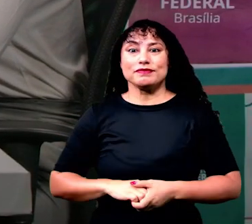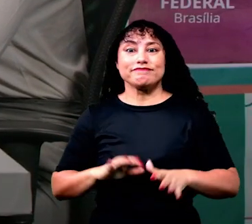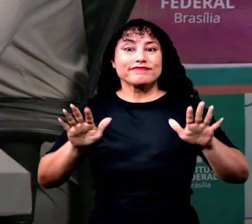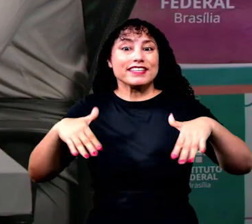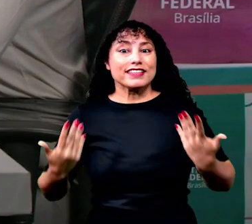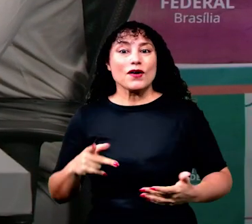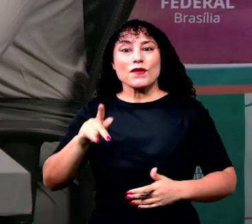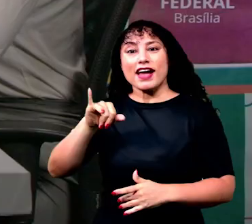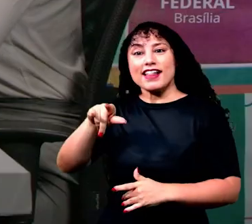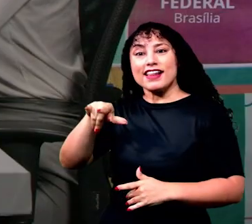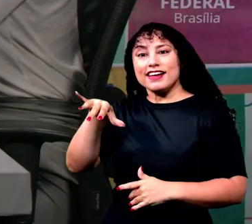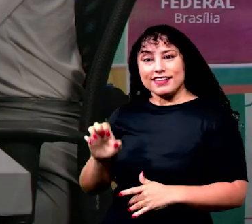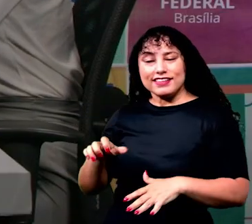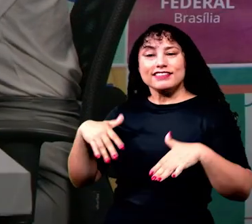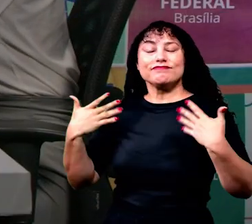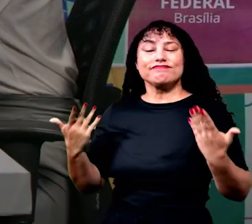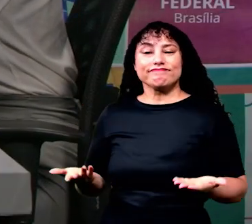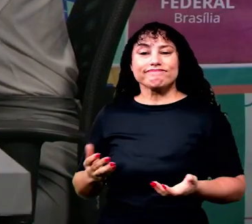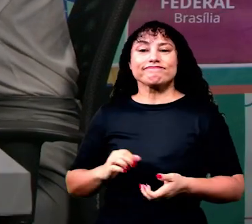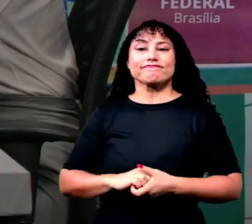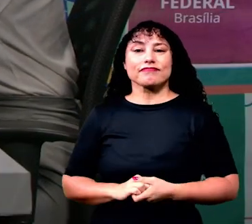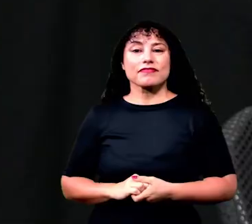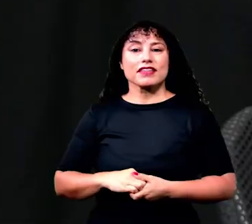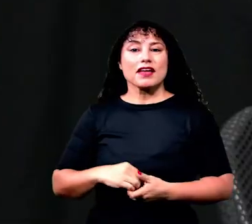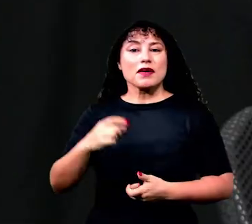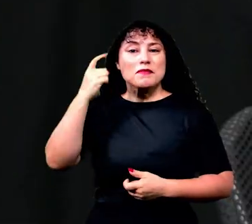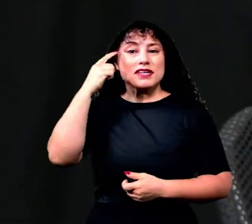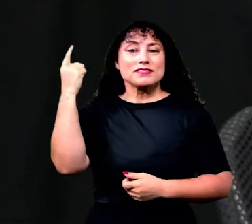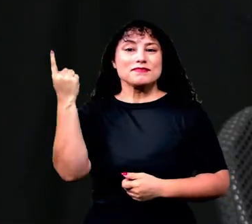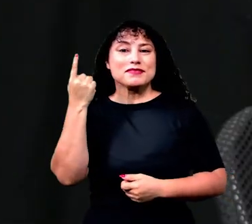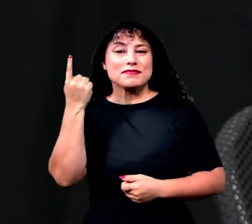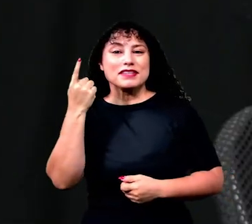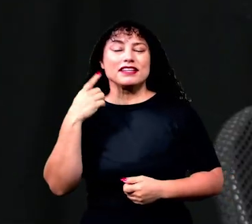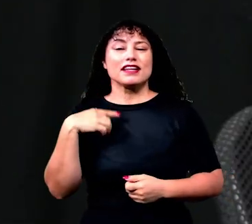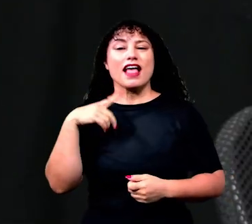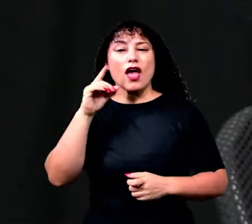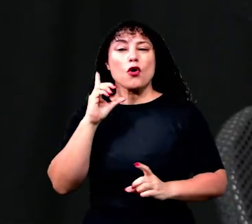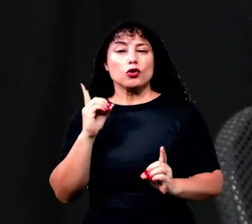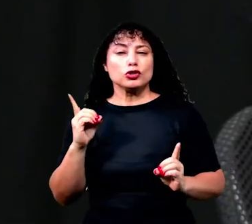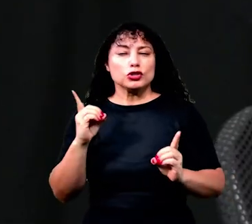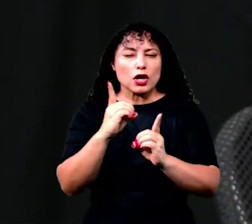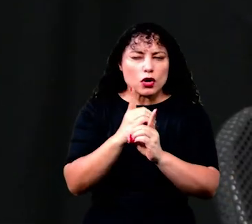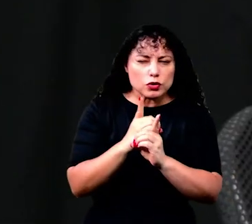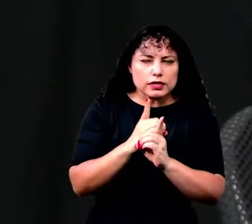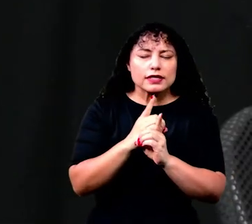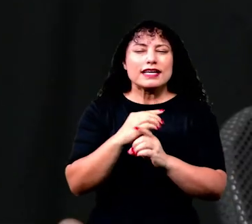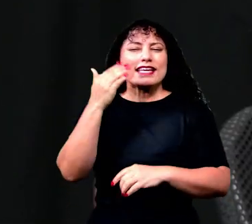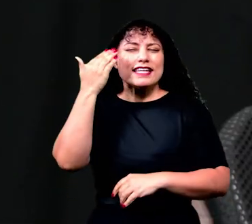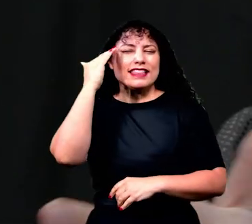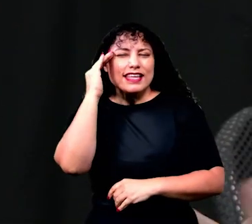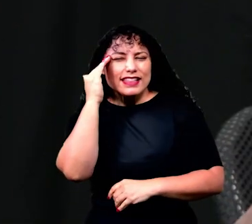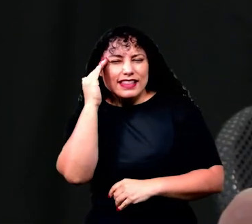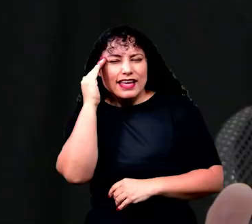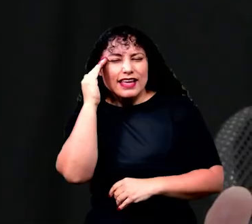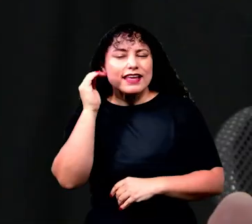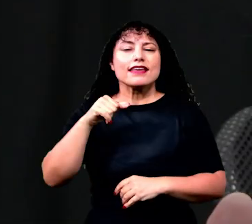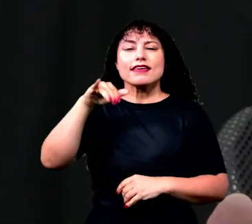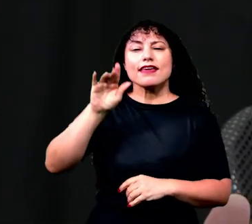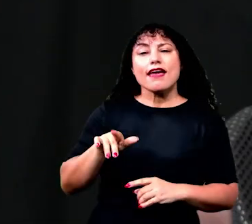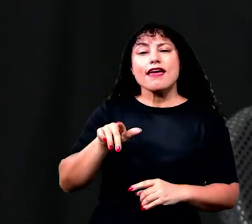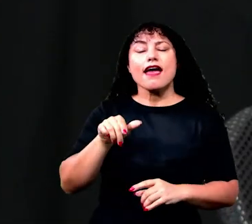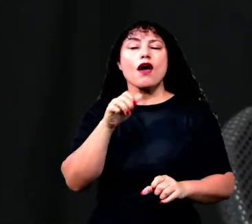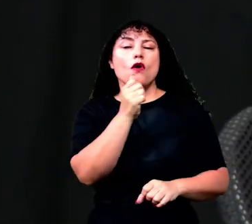Então, Kailane, eu penso que um primeiro momento é sempre um diagnóstico, né? A gente precisa entender quem é o